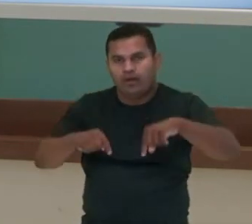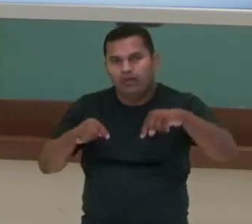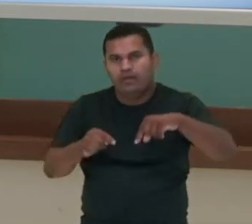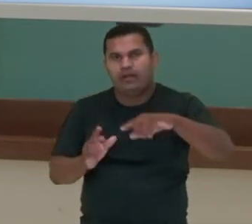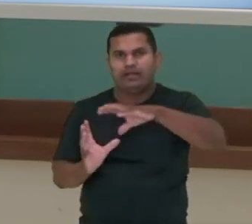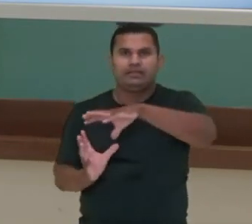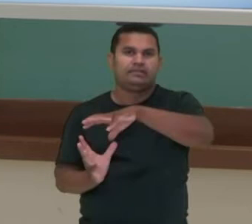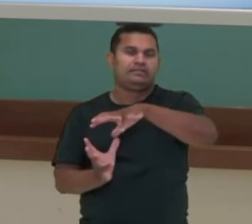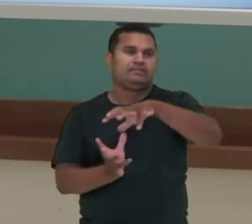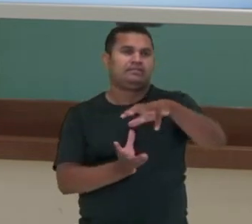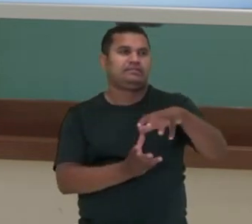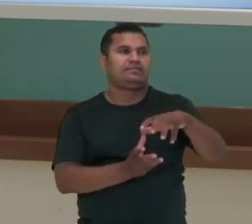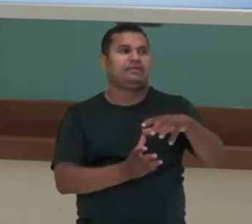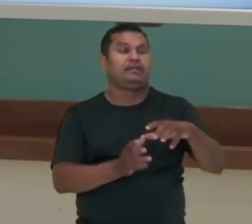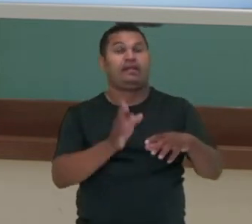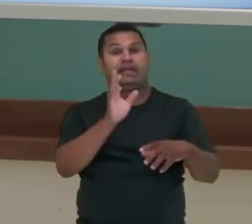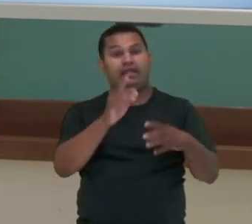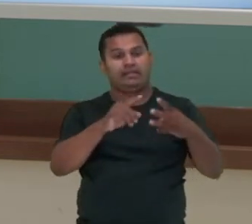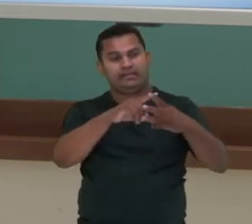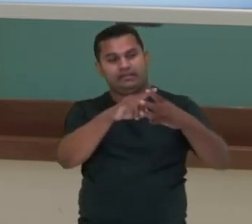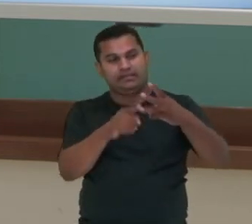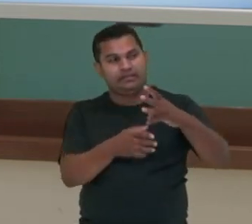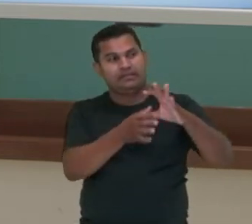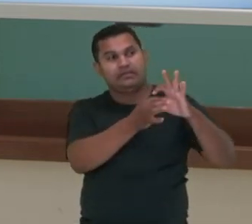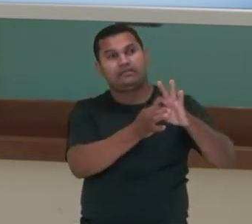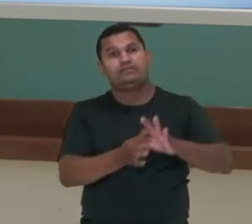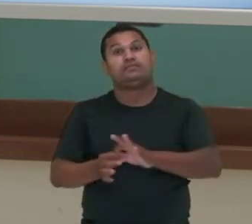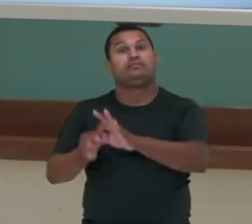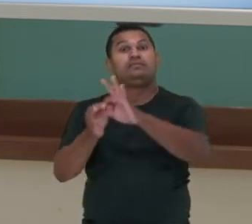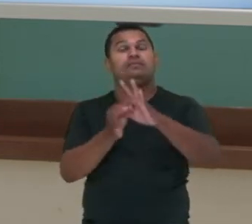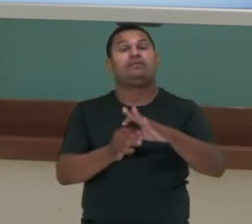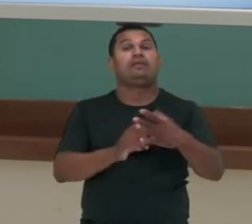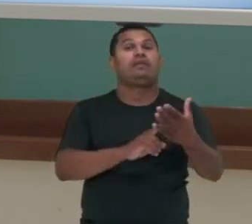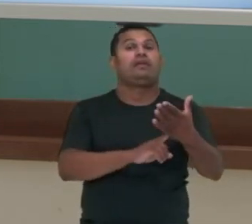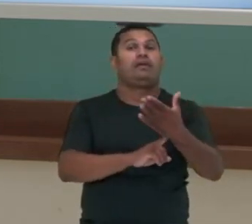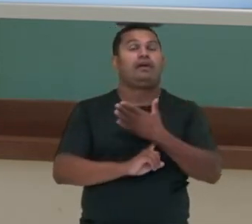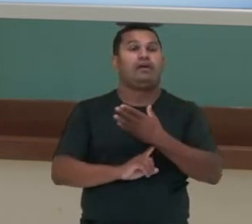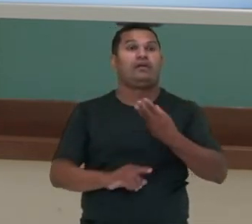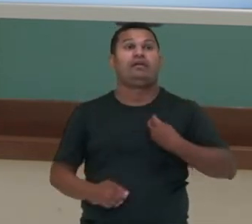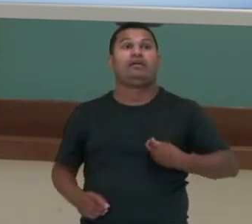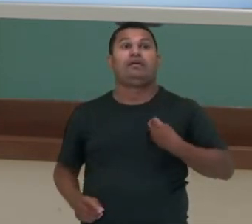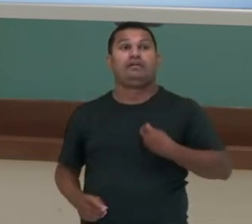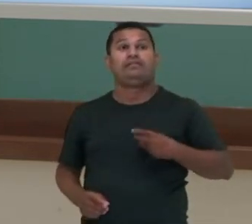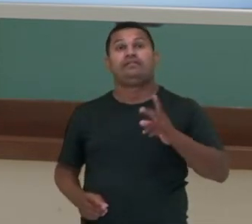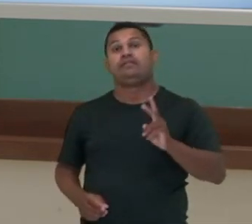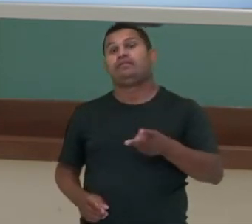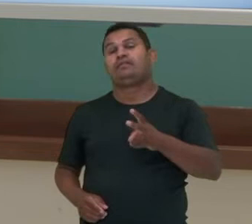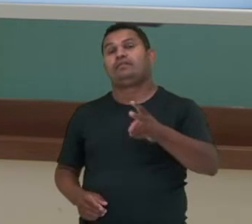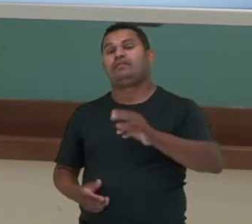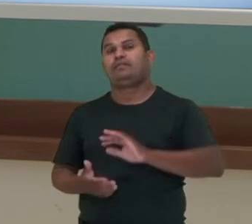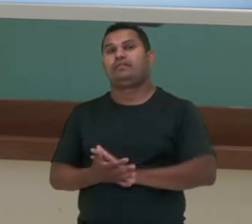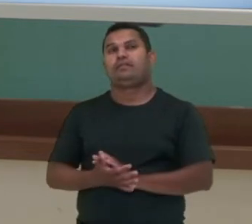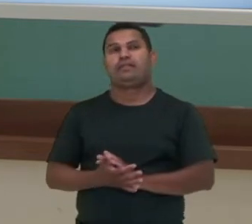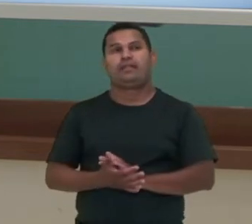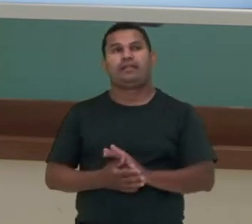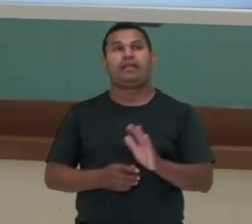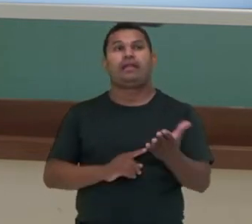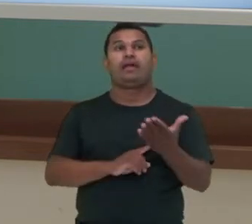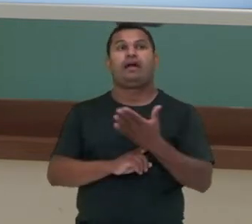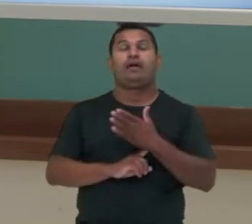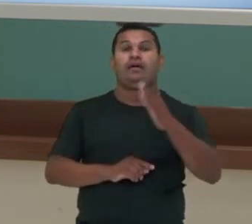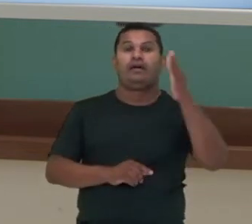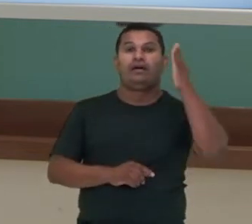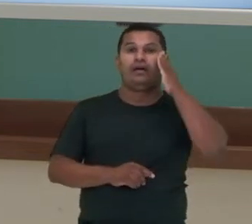vai permitir a vida, o que vai permitir a existência da própria biosfera. E aí nós temos